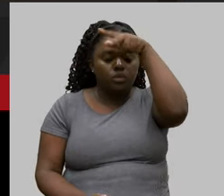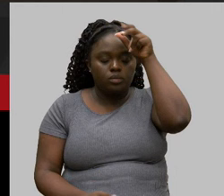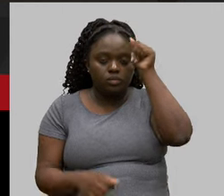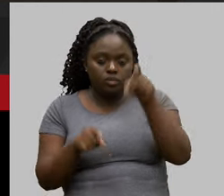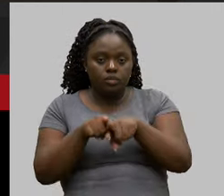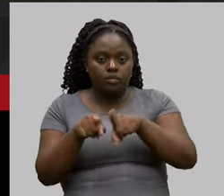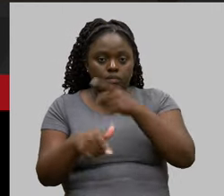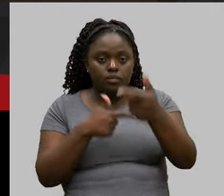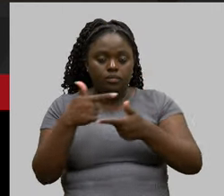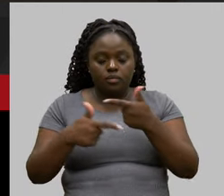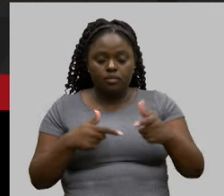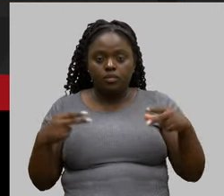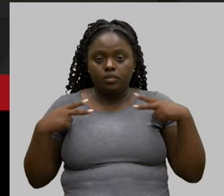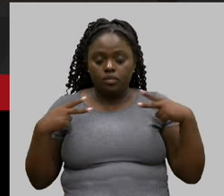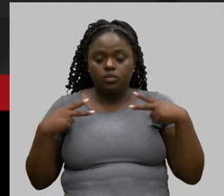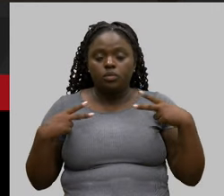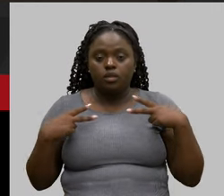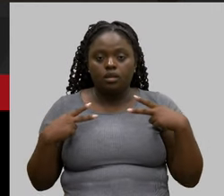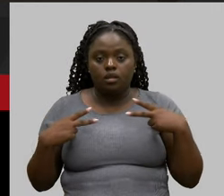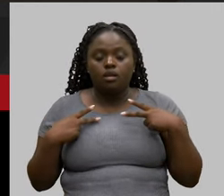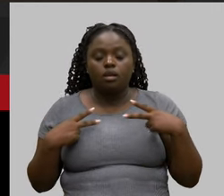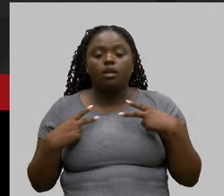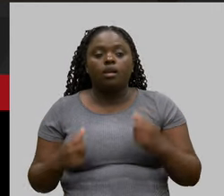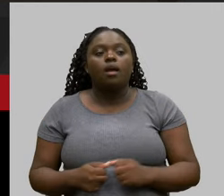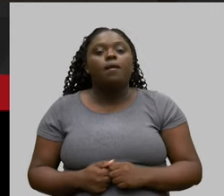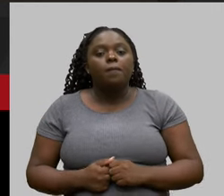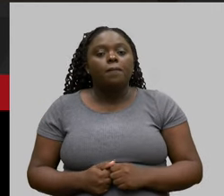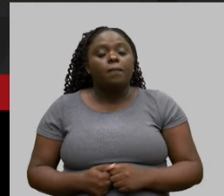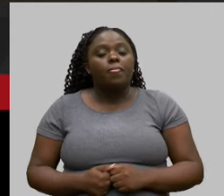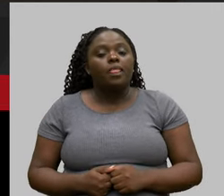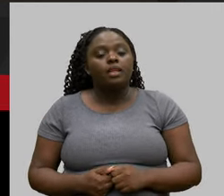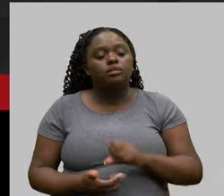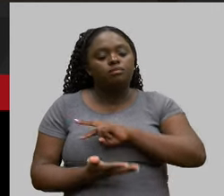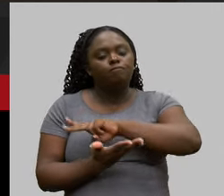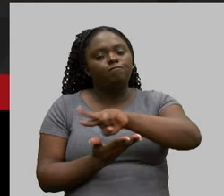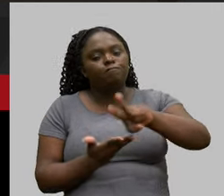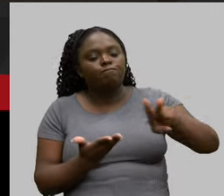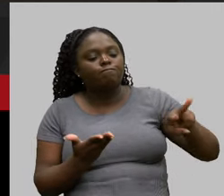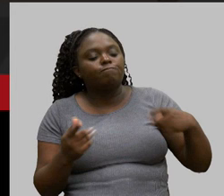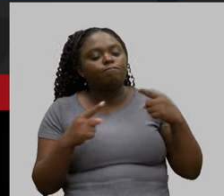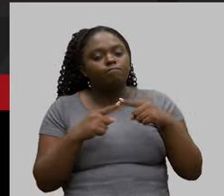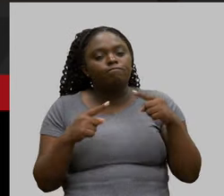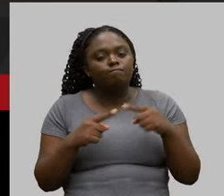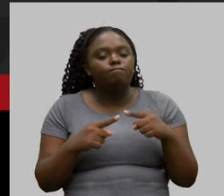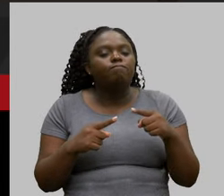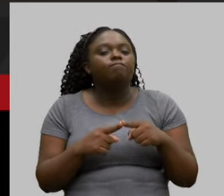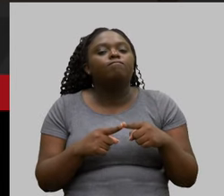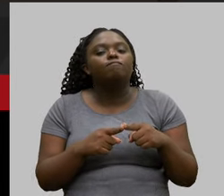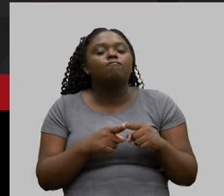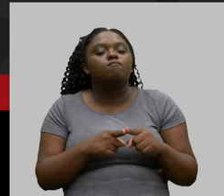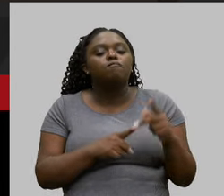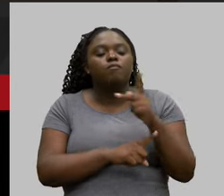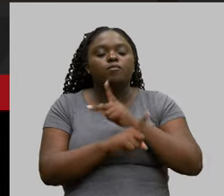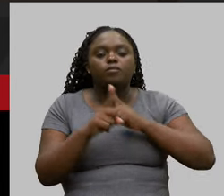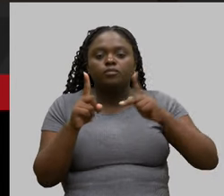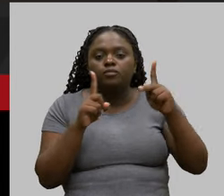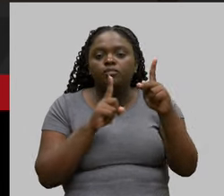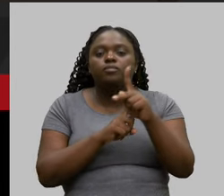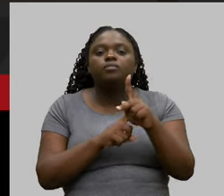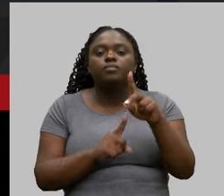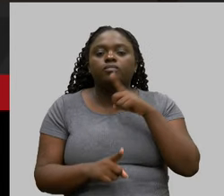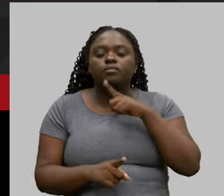privada Rural e Urbana hipótese em que os diversos regimes de Previdência Social eh se compensarão